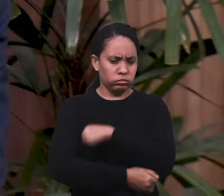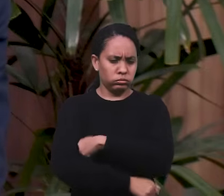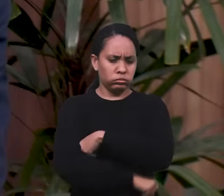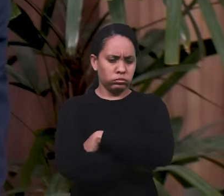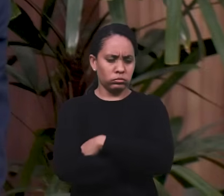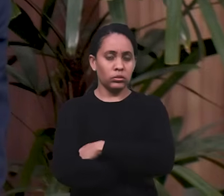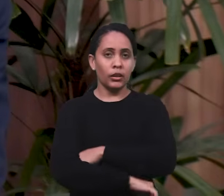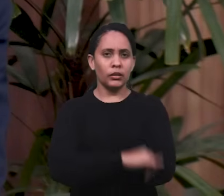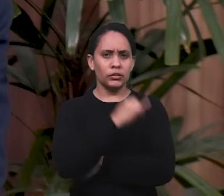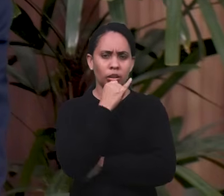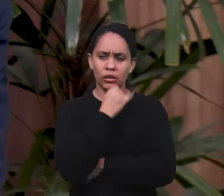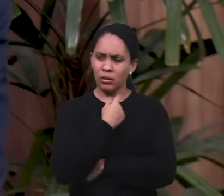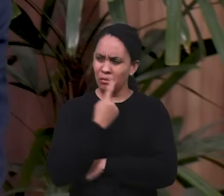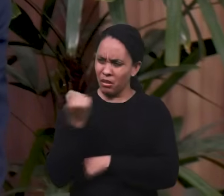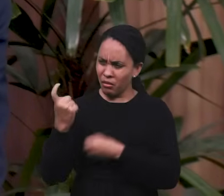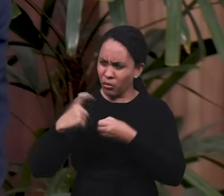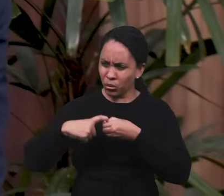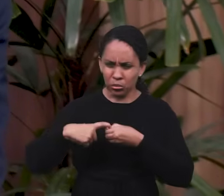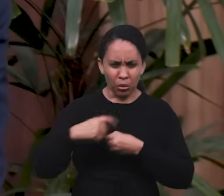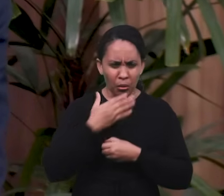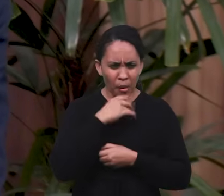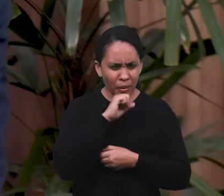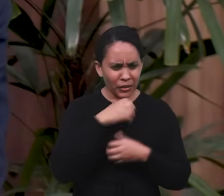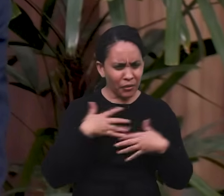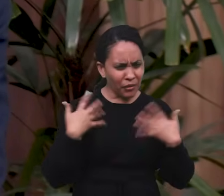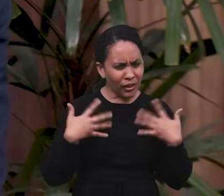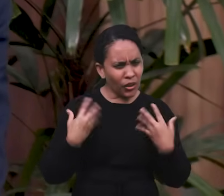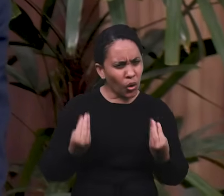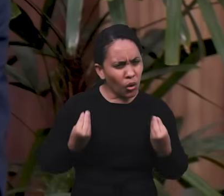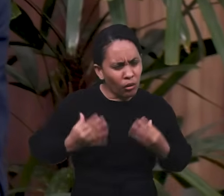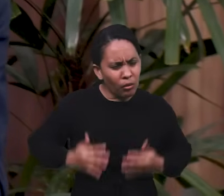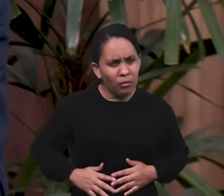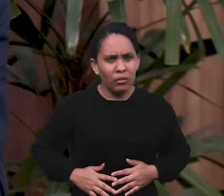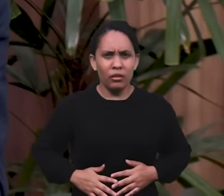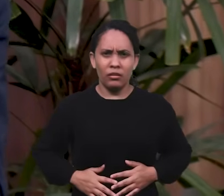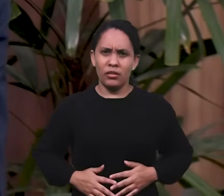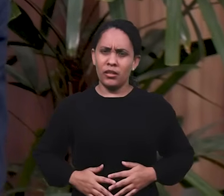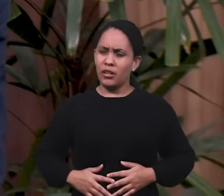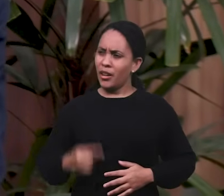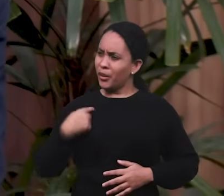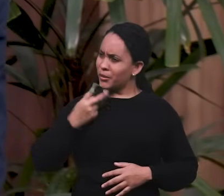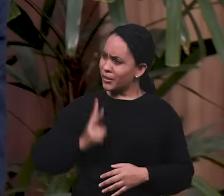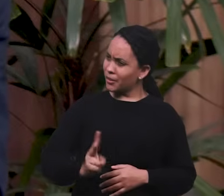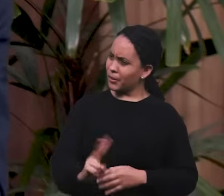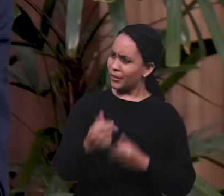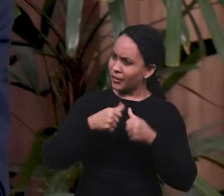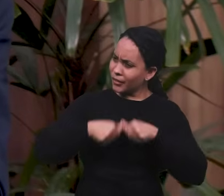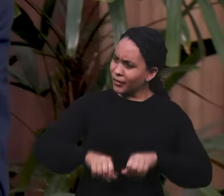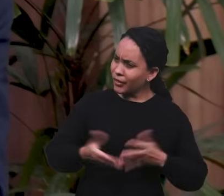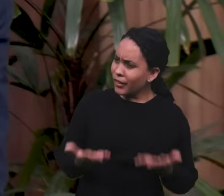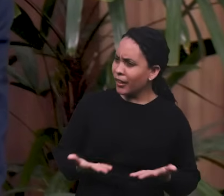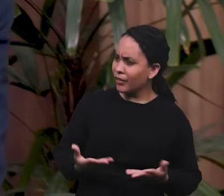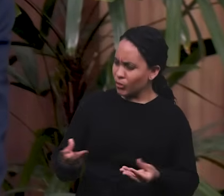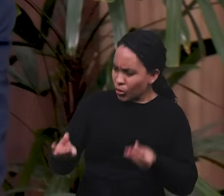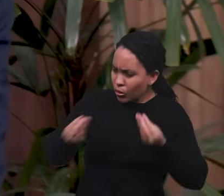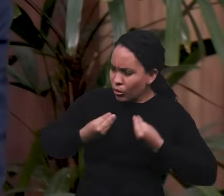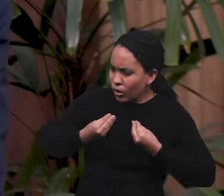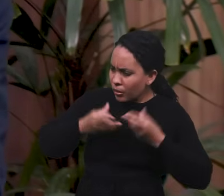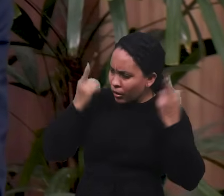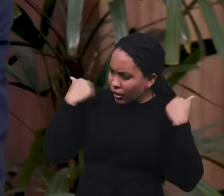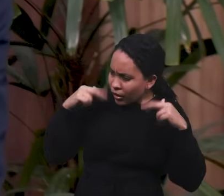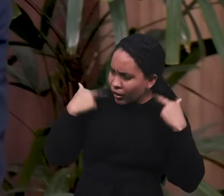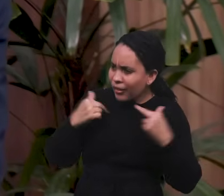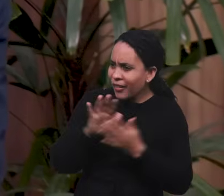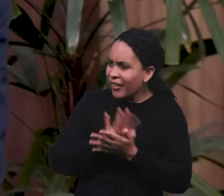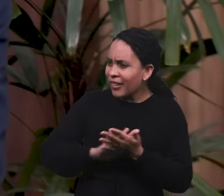seu irmão mais novo voltou, seu pai está feliz. Mas como isso? Eu estou aqui o tempo todo, você nunca me deu